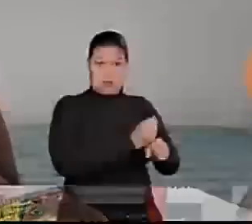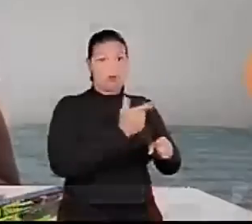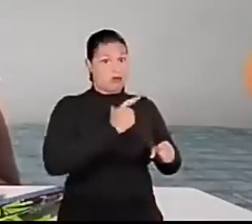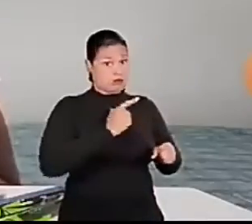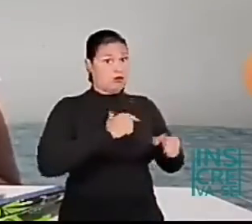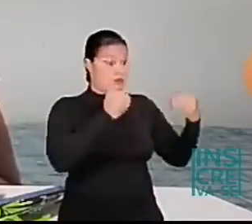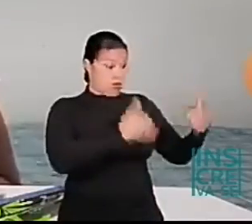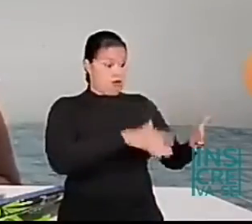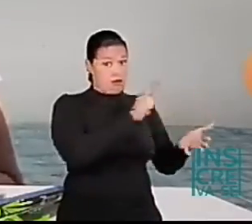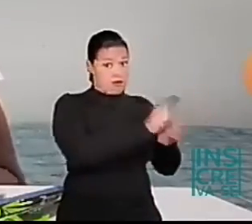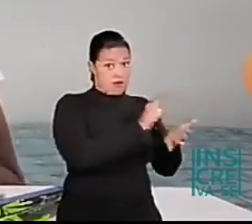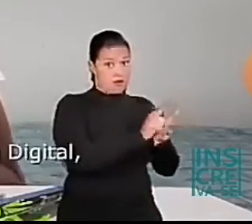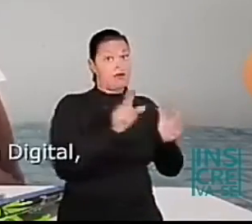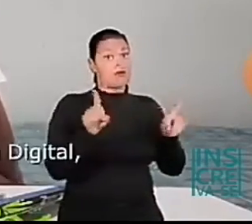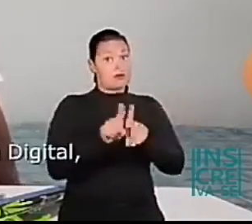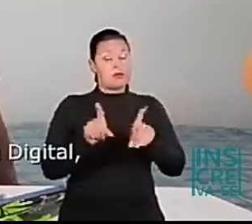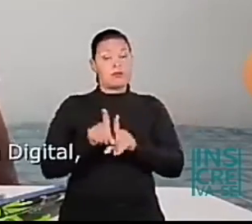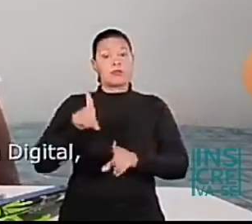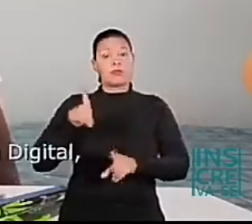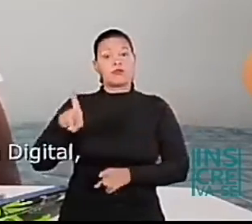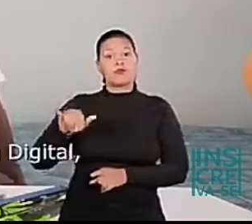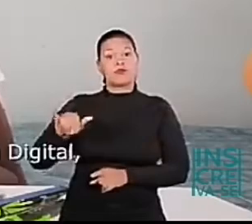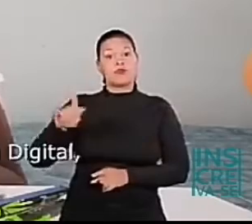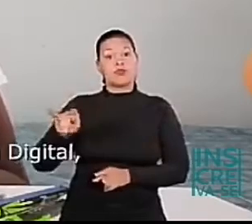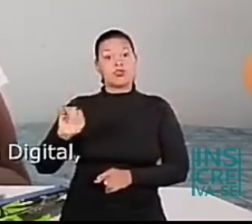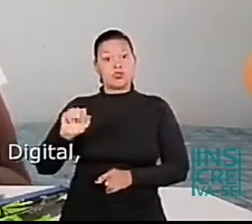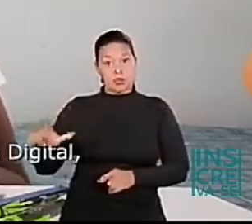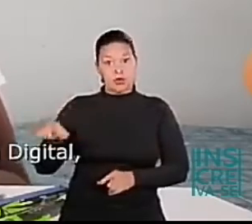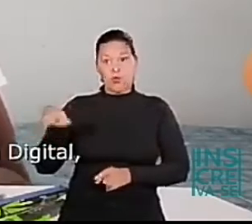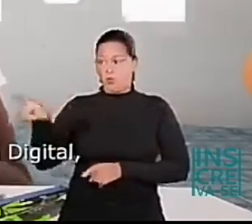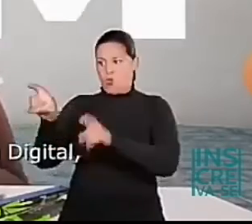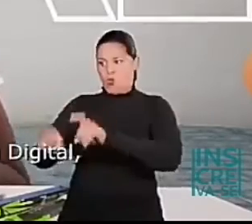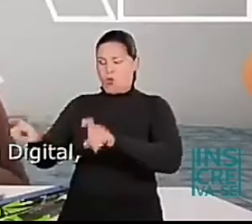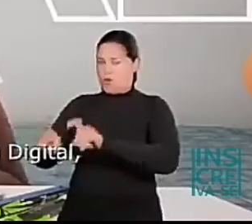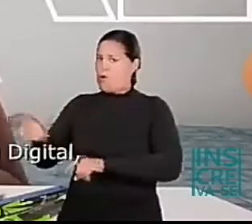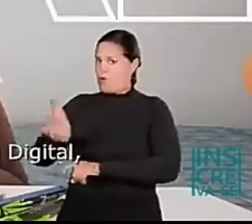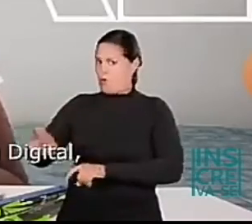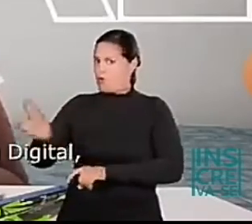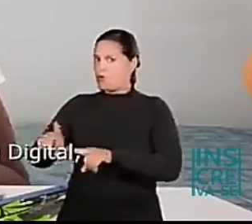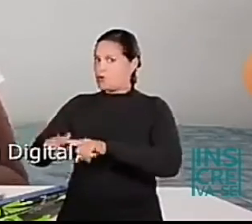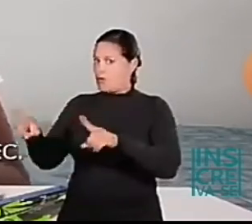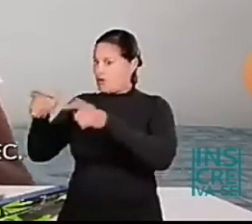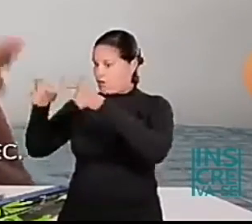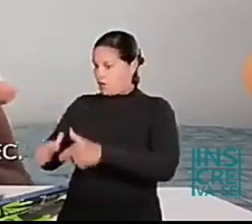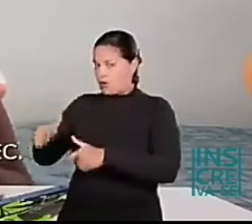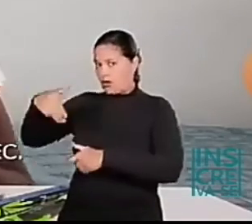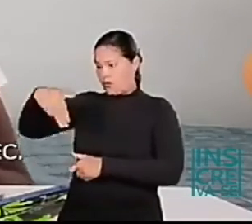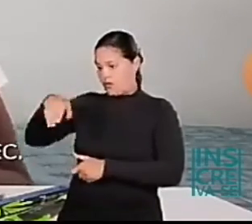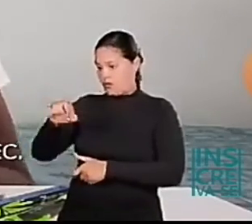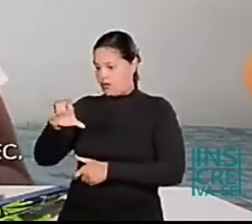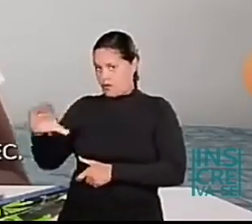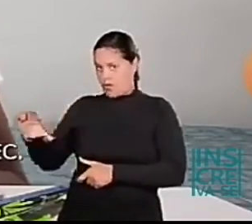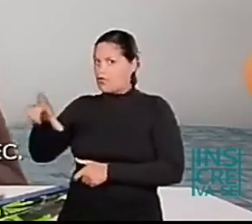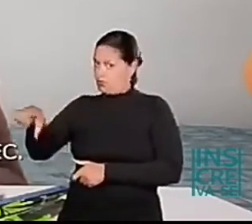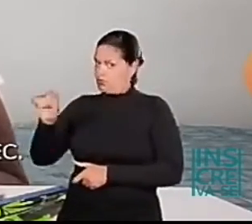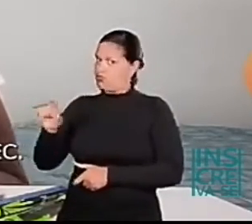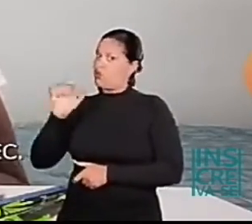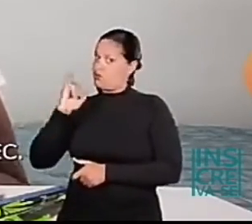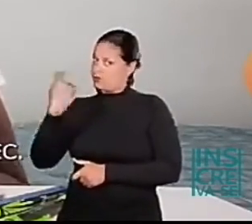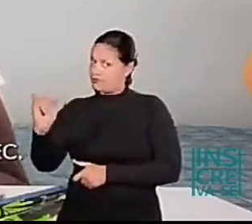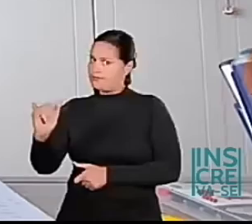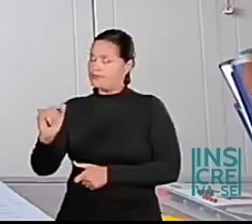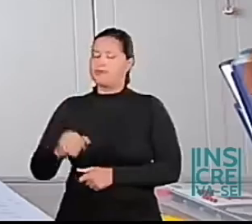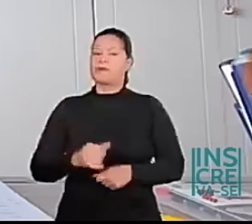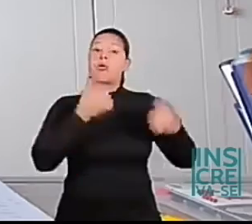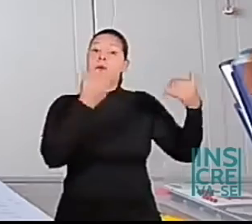enem.inep.gov.br. Aí ele dá o site pra além gente da papel, acessar. Este ano também terá o Enem Digital, feito por computador em locais indicados pelo